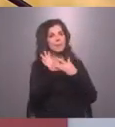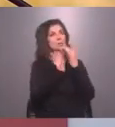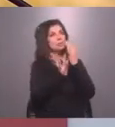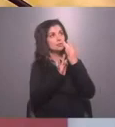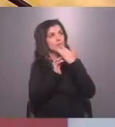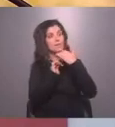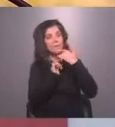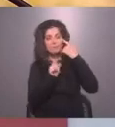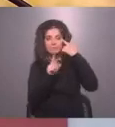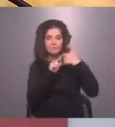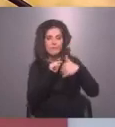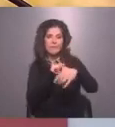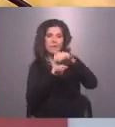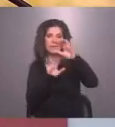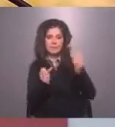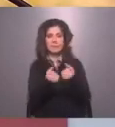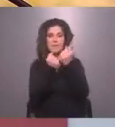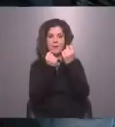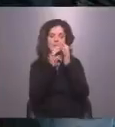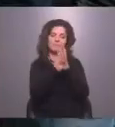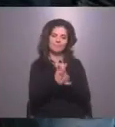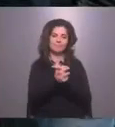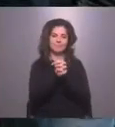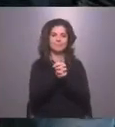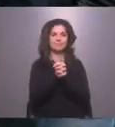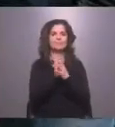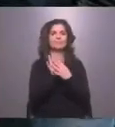salvar-nos, oremos.